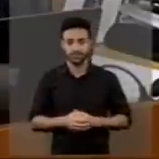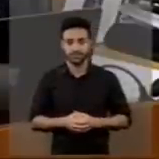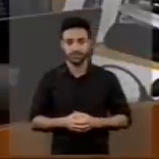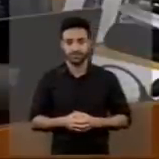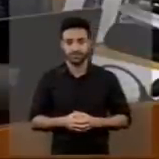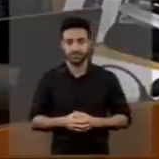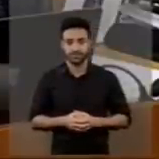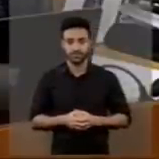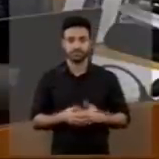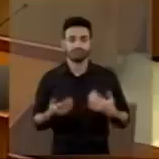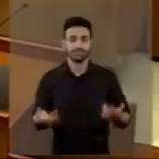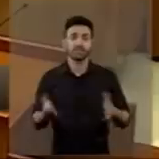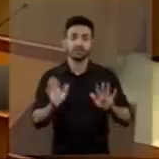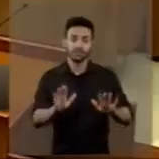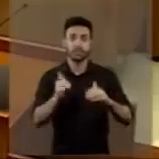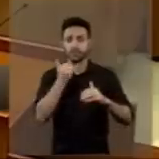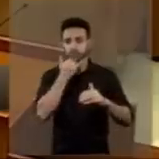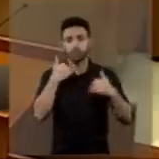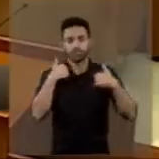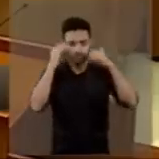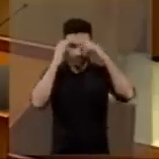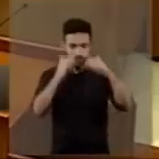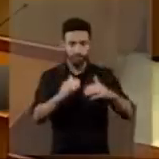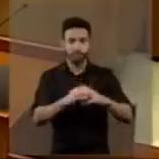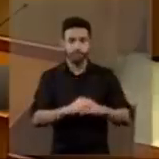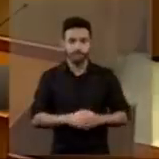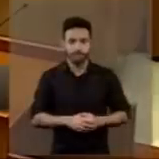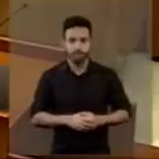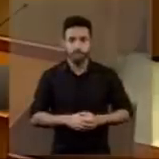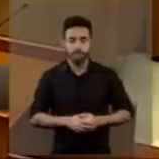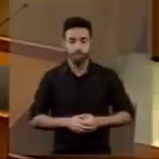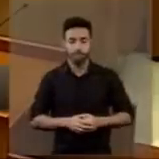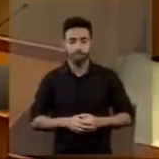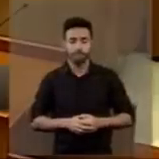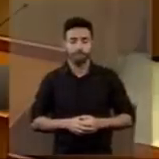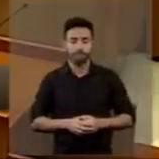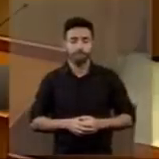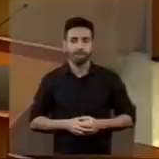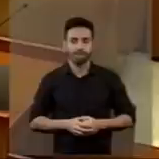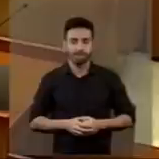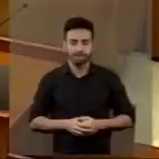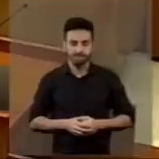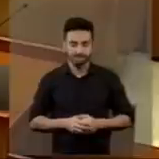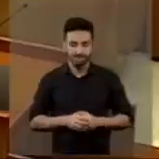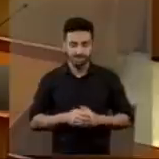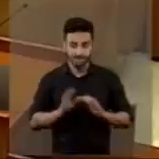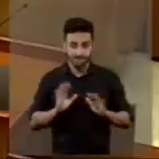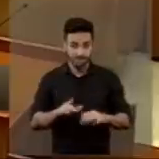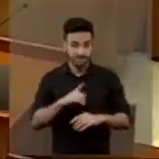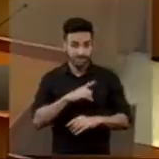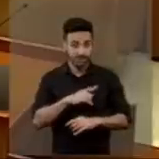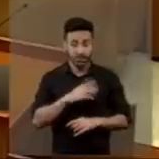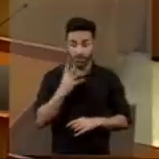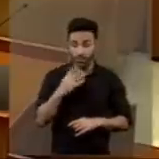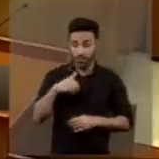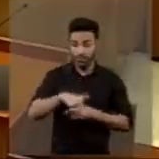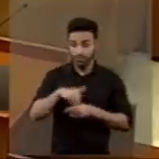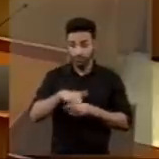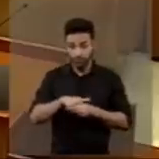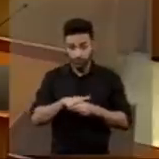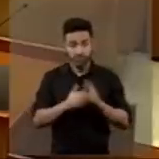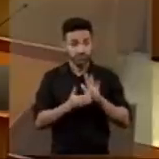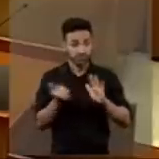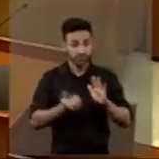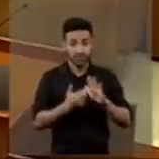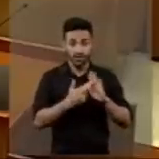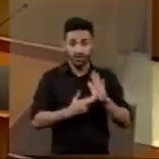ponderar respeitosamente o seguinte, senhor presidente. Votos, porque eu coloquei como julgamento improcedente. Há 4 votos que afastam as condicionantes.